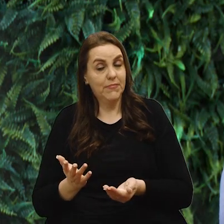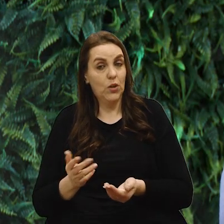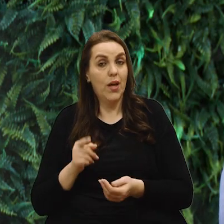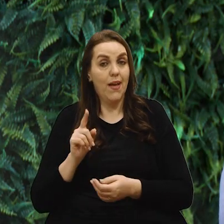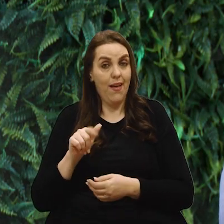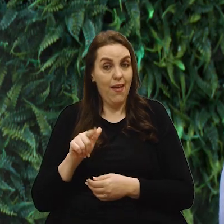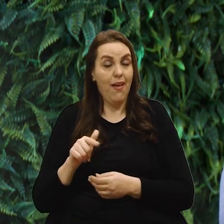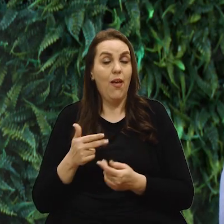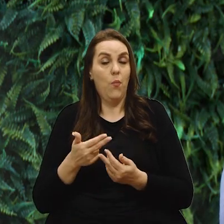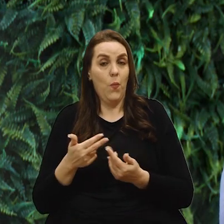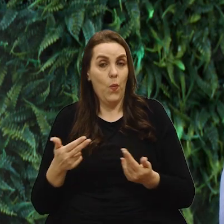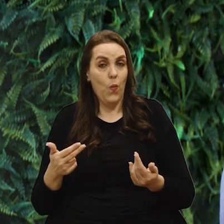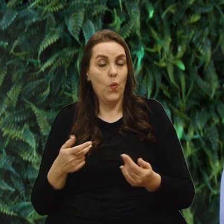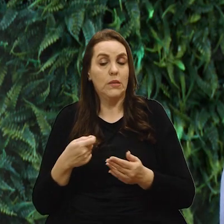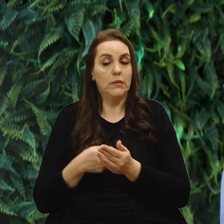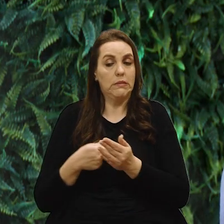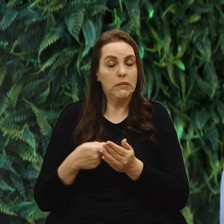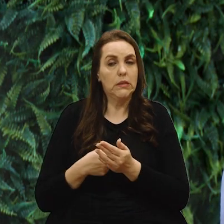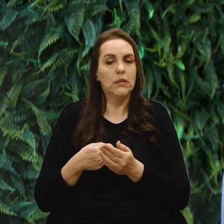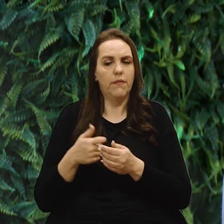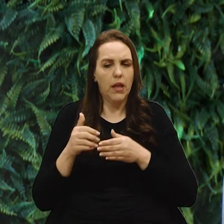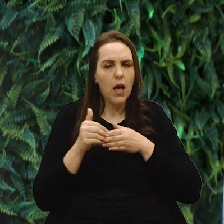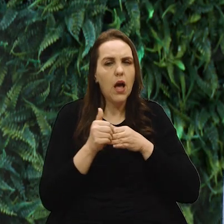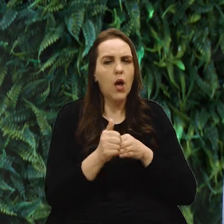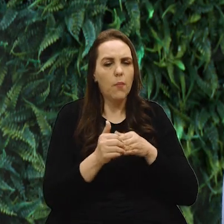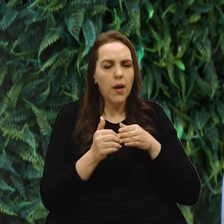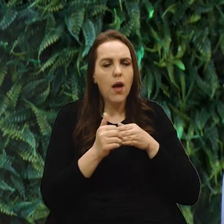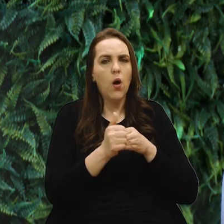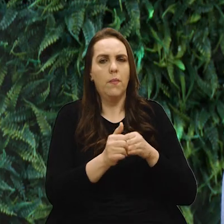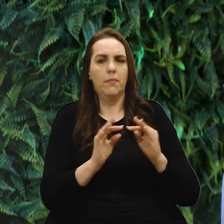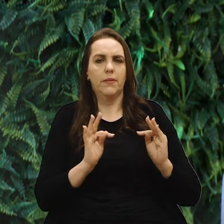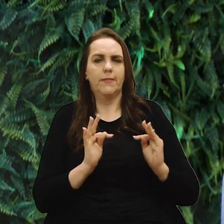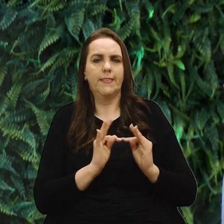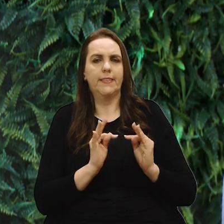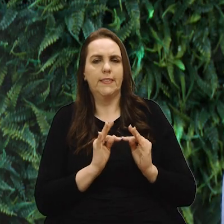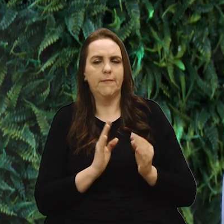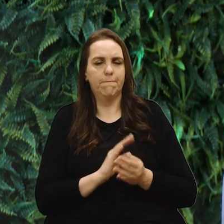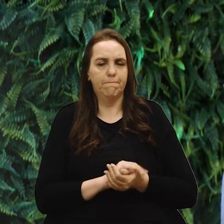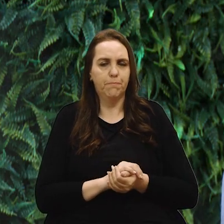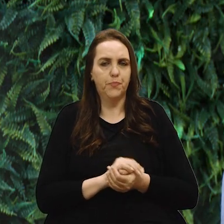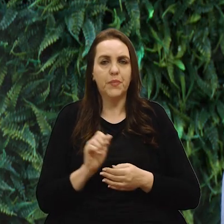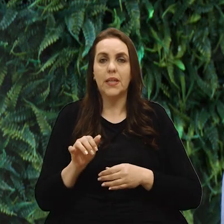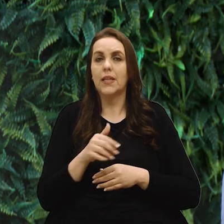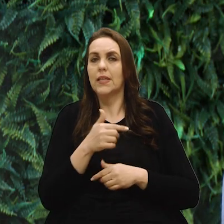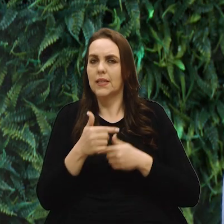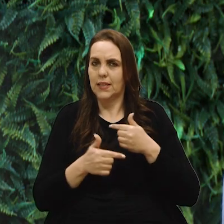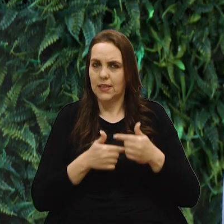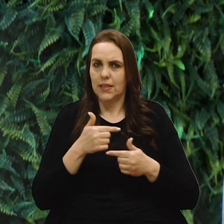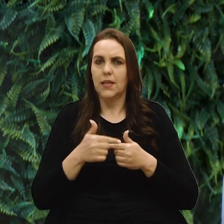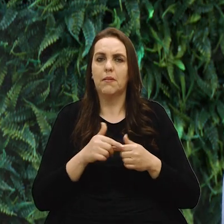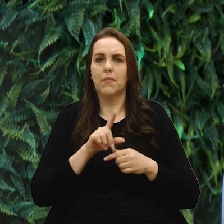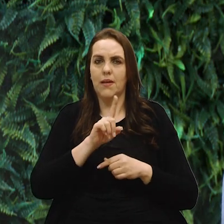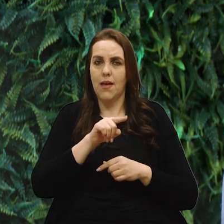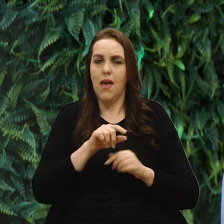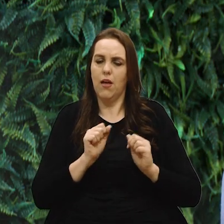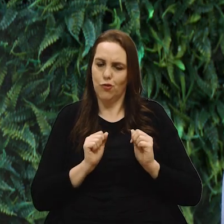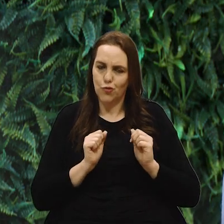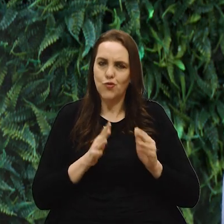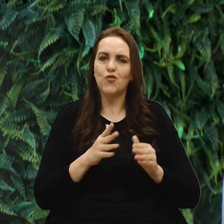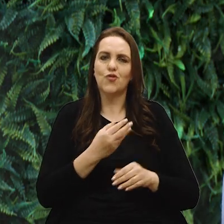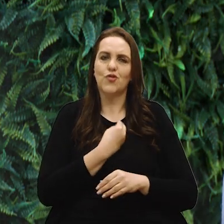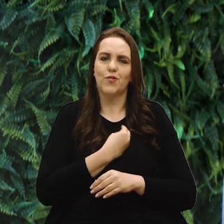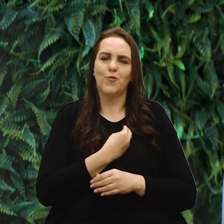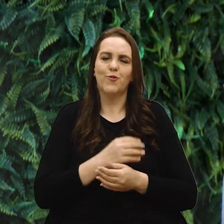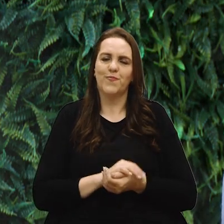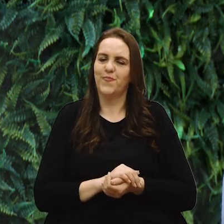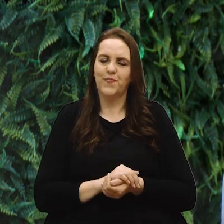E aí é uma coisa que tu vai tendo que ver no acompanhamento técnico, muitas vezes, né? Então, é um trabalho que ele é um trabalho muito